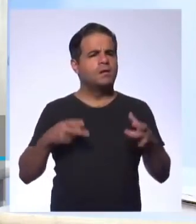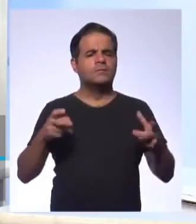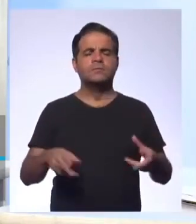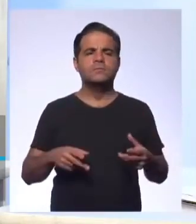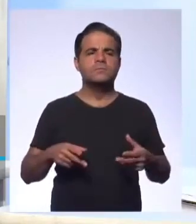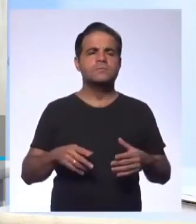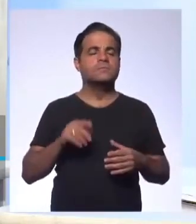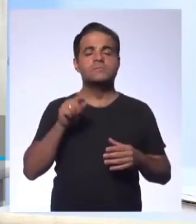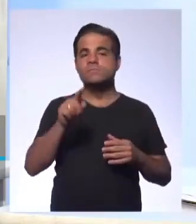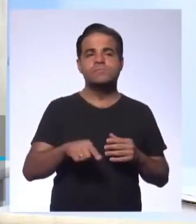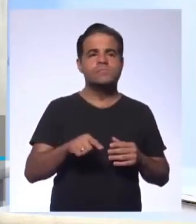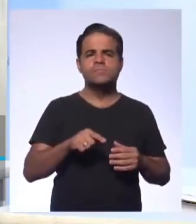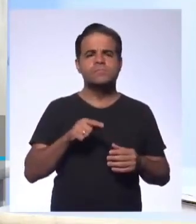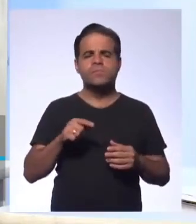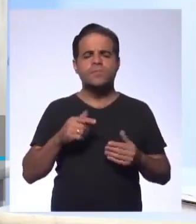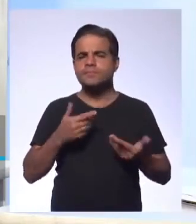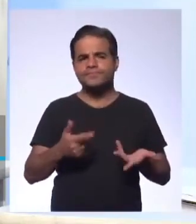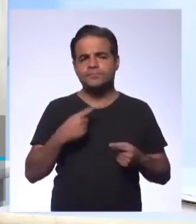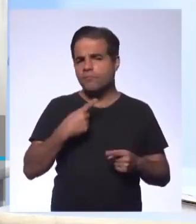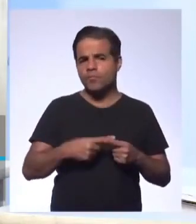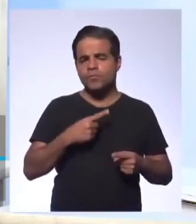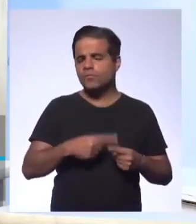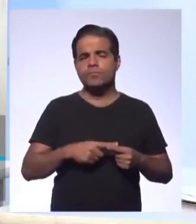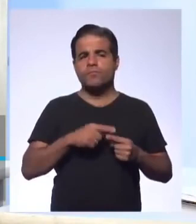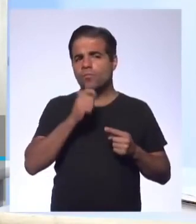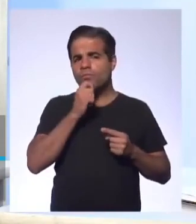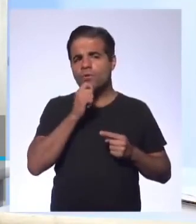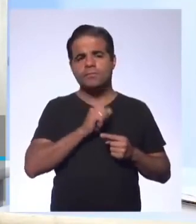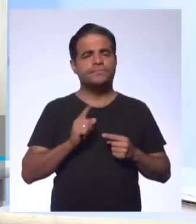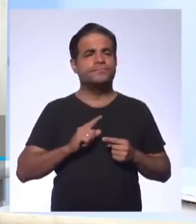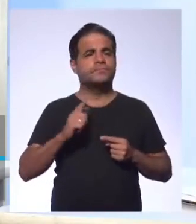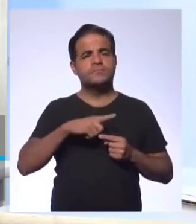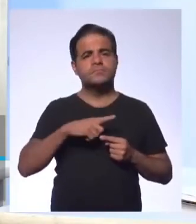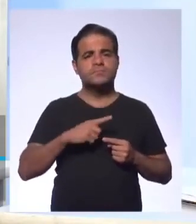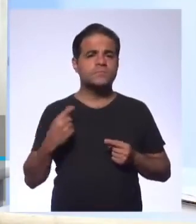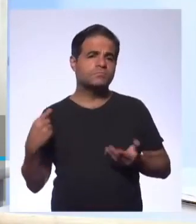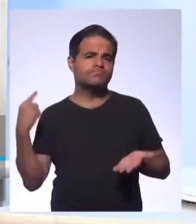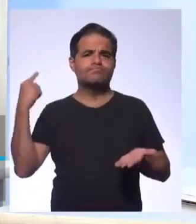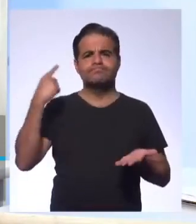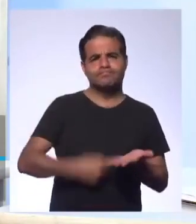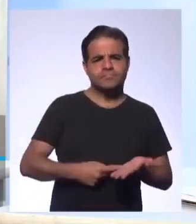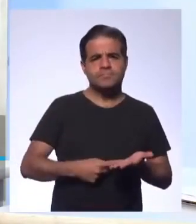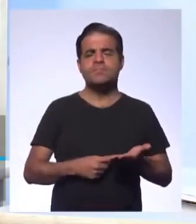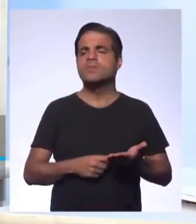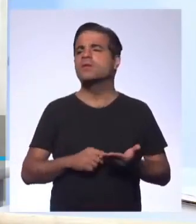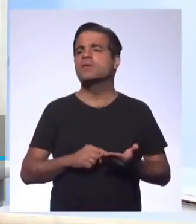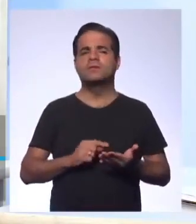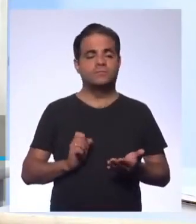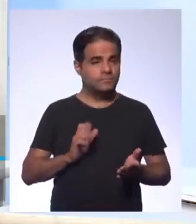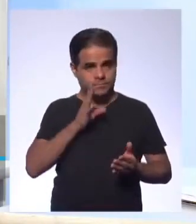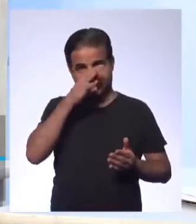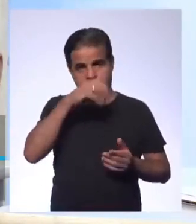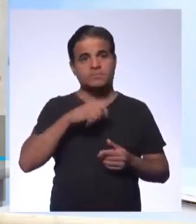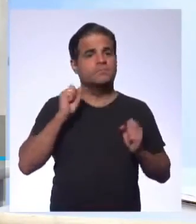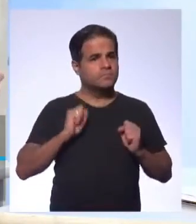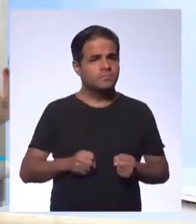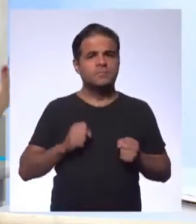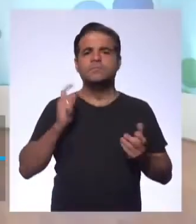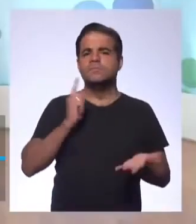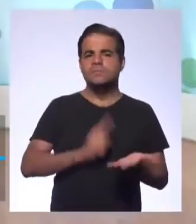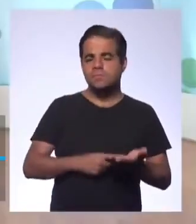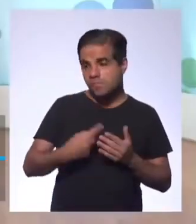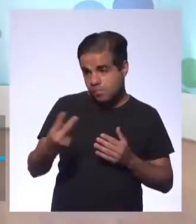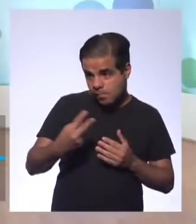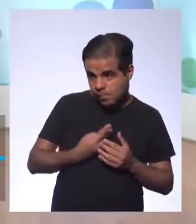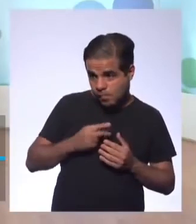verdade. Mas ele não era um escravo. Por que ele não era um escravo? Porque existia um pacto de fidelidade, eles combinaram. Então, assim, eu vou combinar com você, tá,